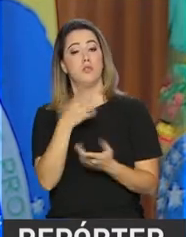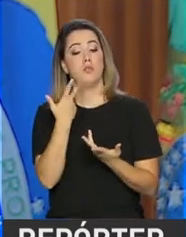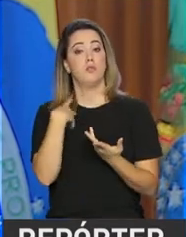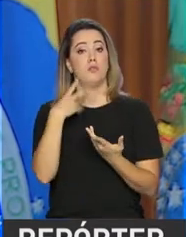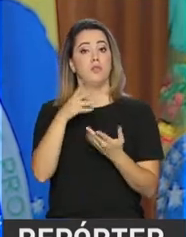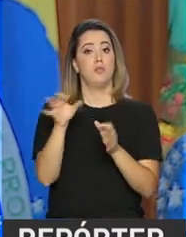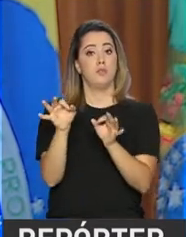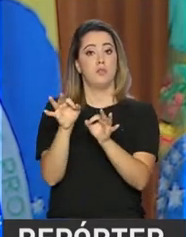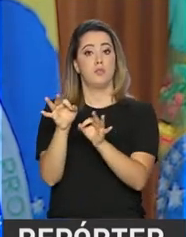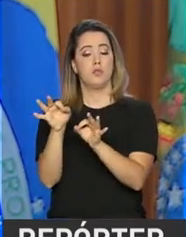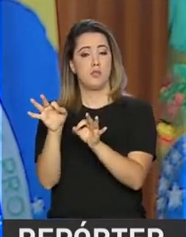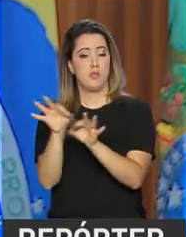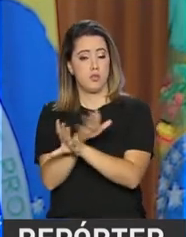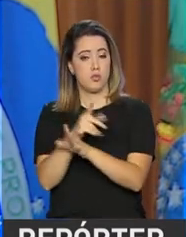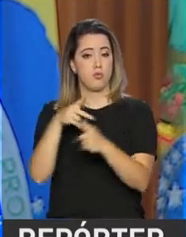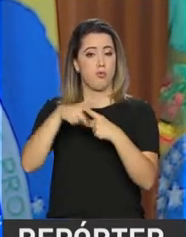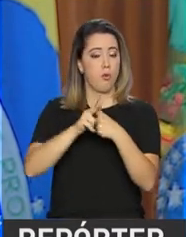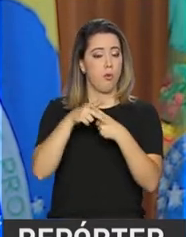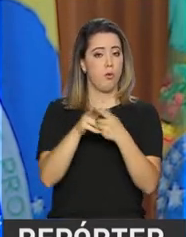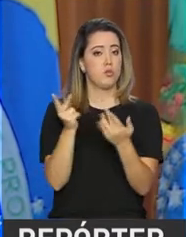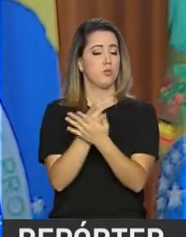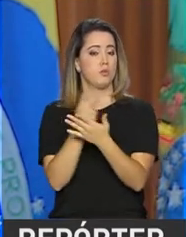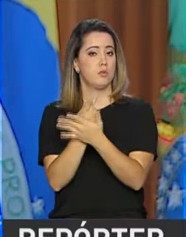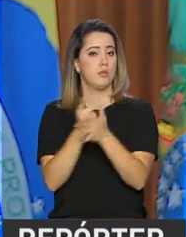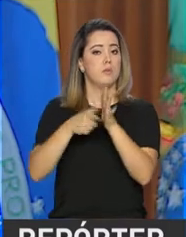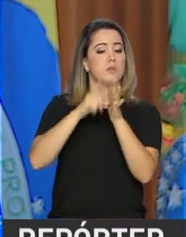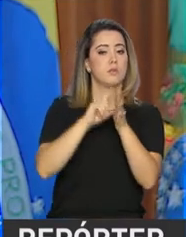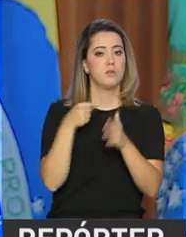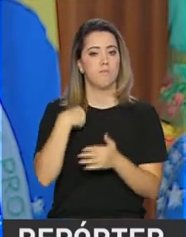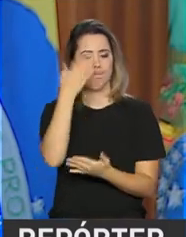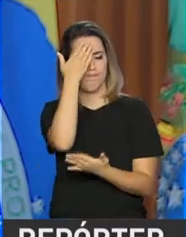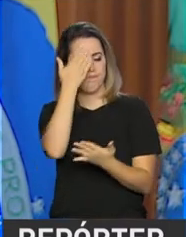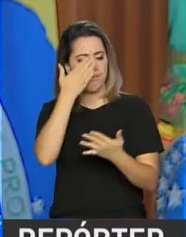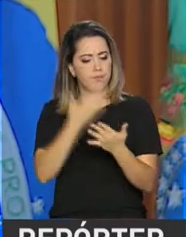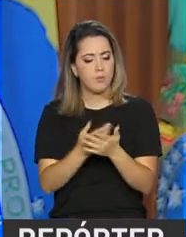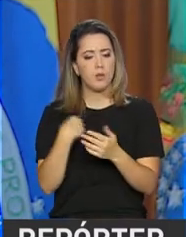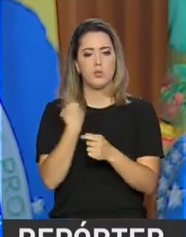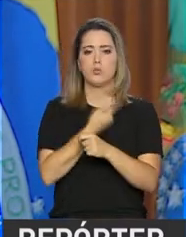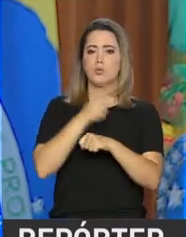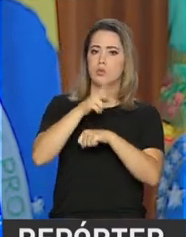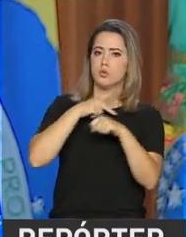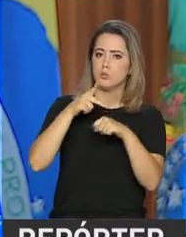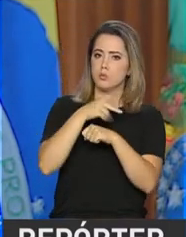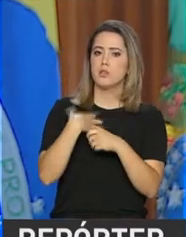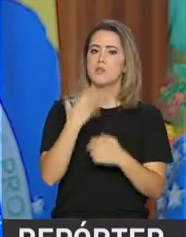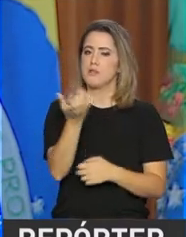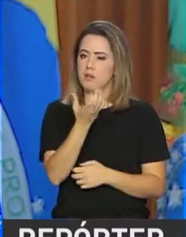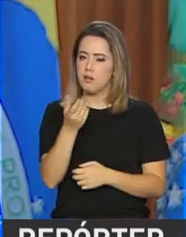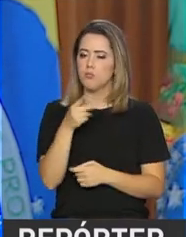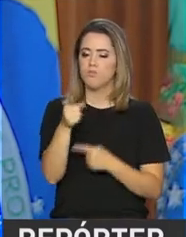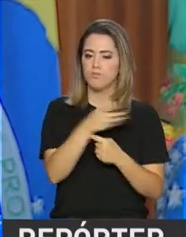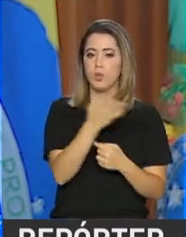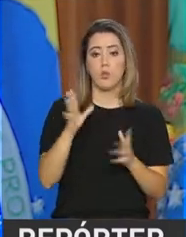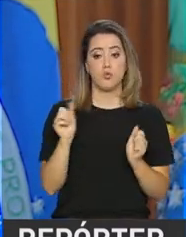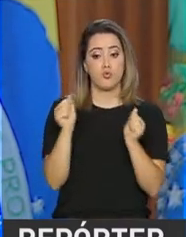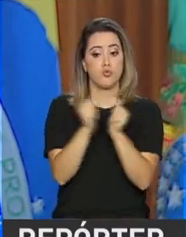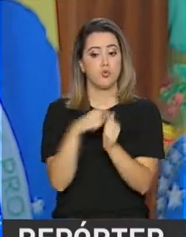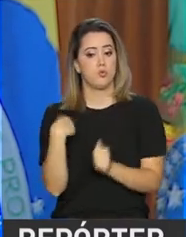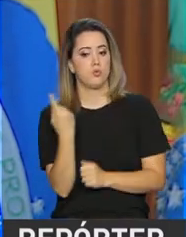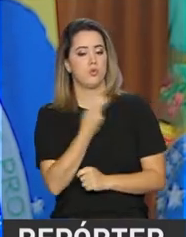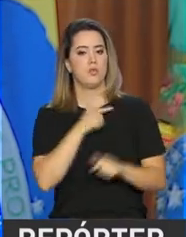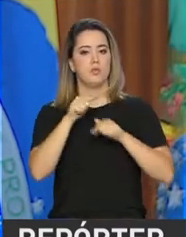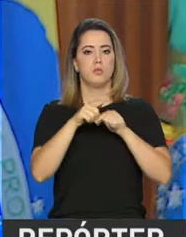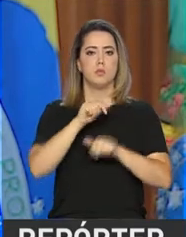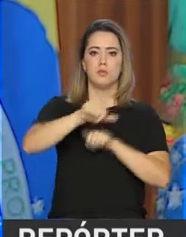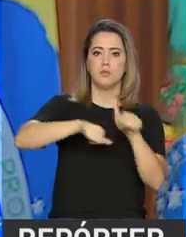administrações anteriores tenho a consciência cara do país que queremos vamos trabalhar juntos para